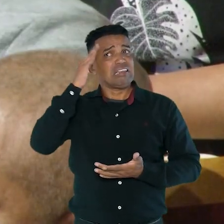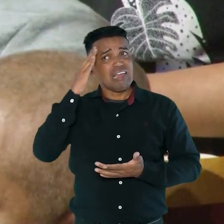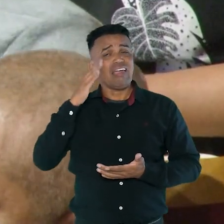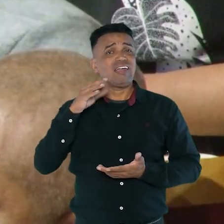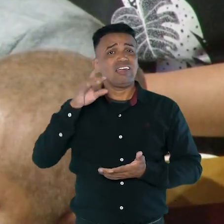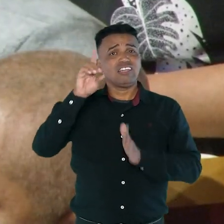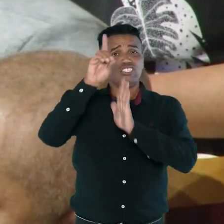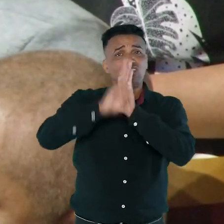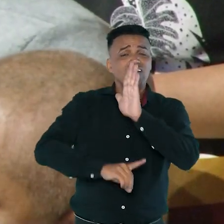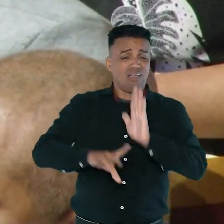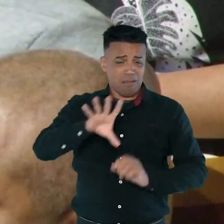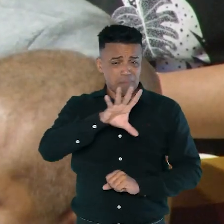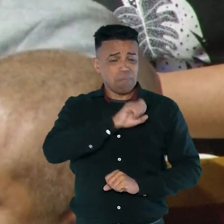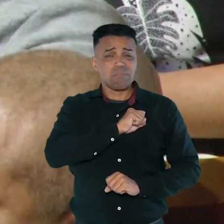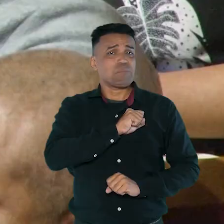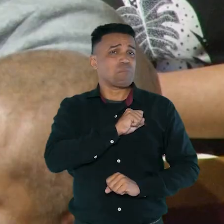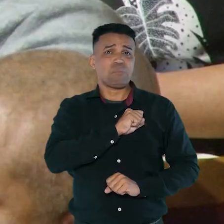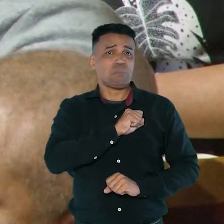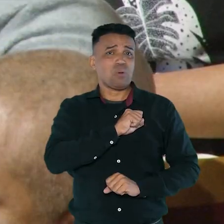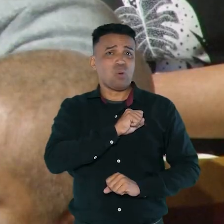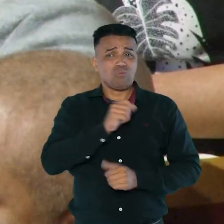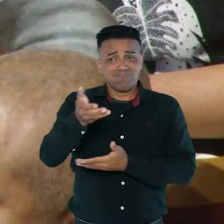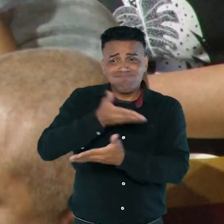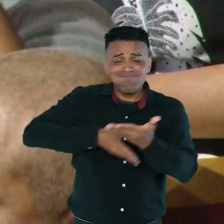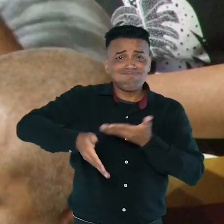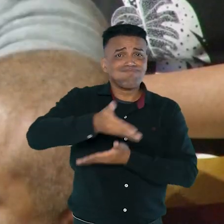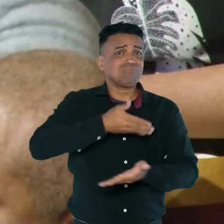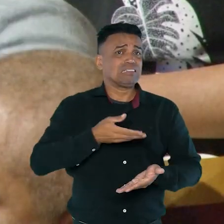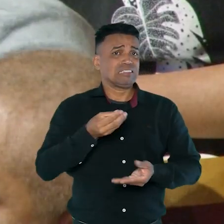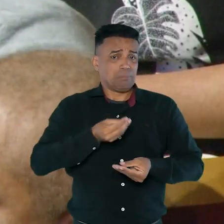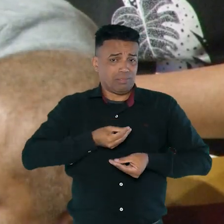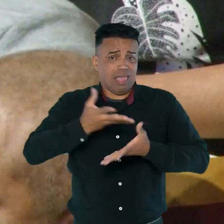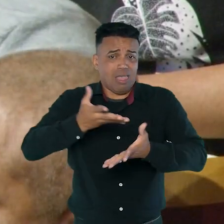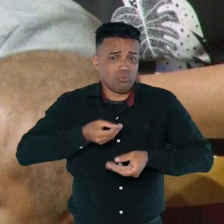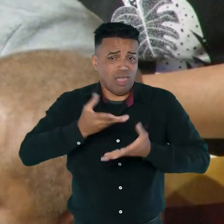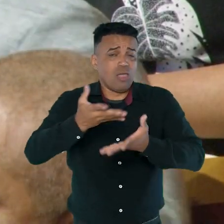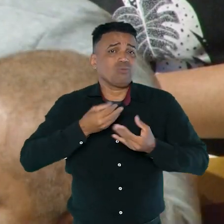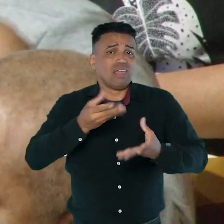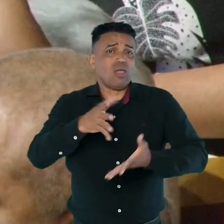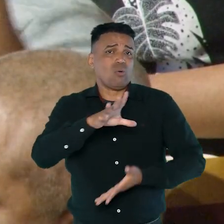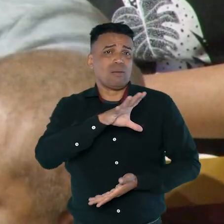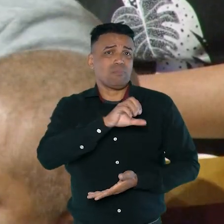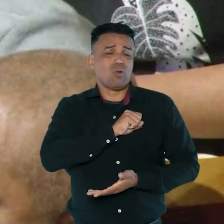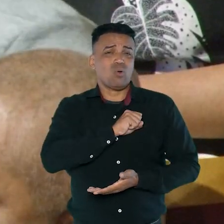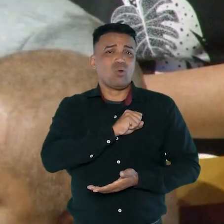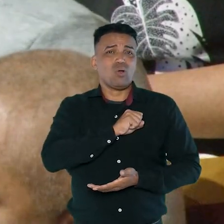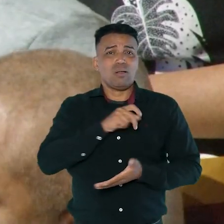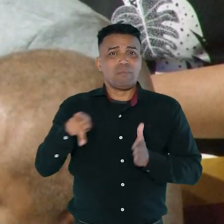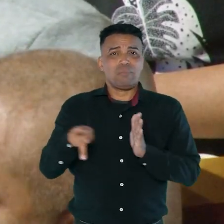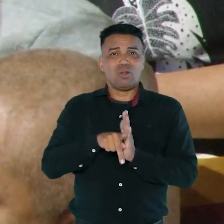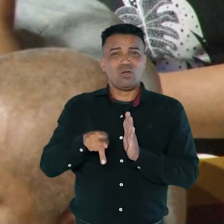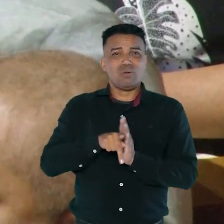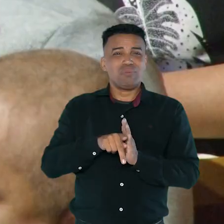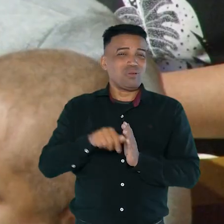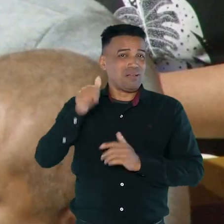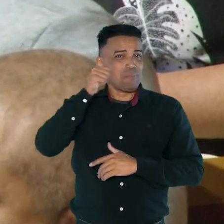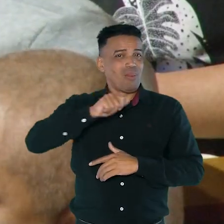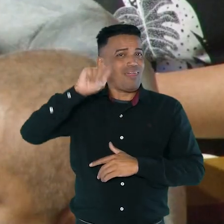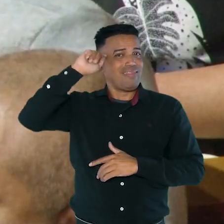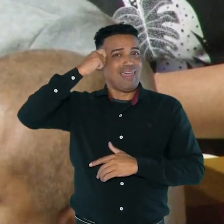amar, de ser amado, né? A gente sempre deu o nosso amor para os outros, desde as amas de leite ali,